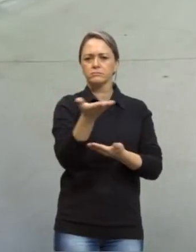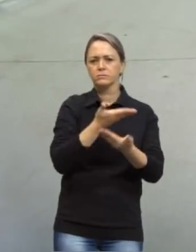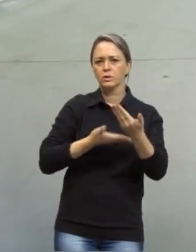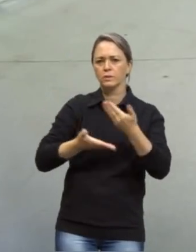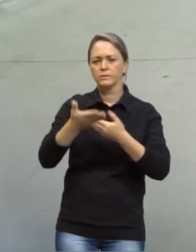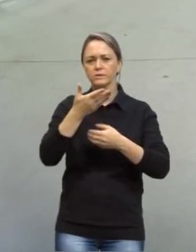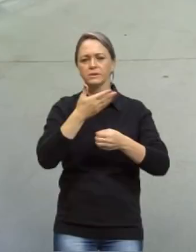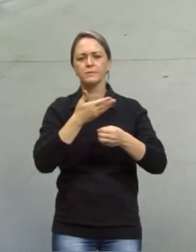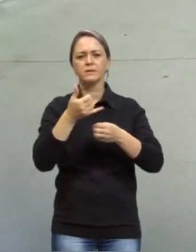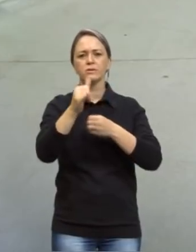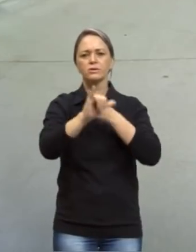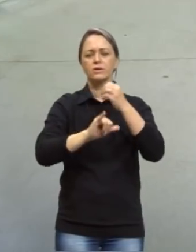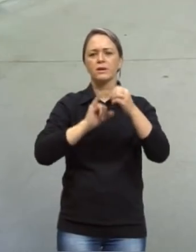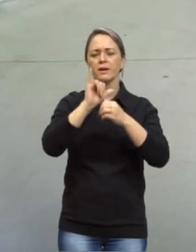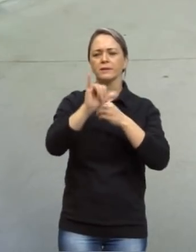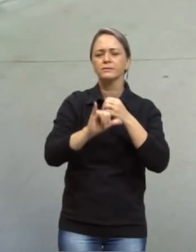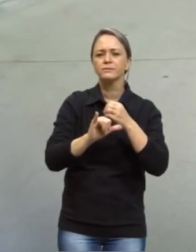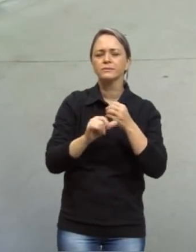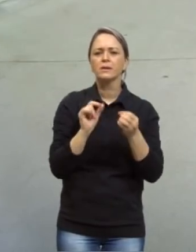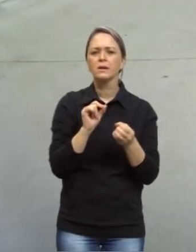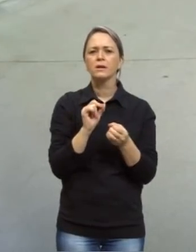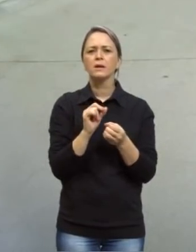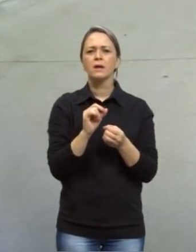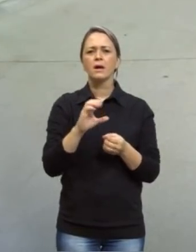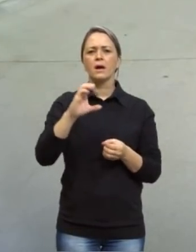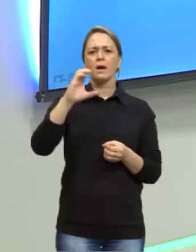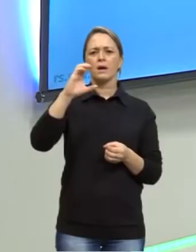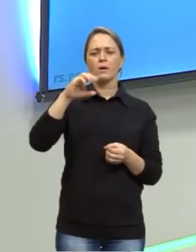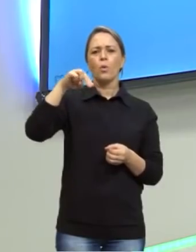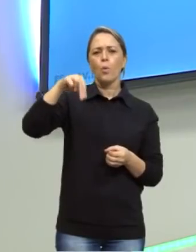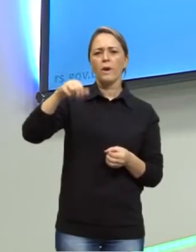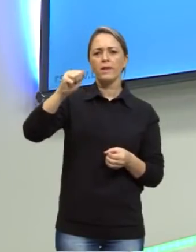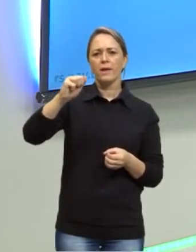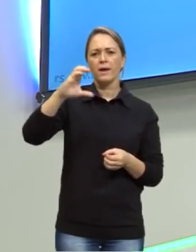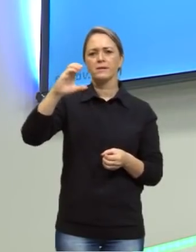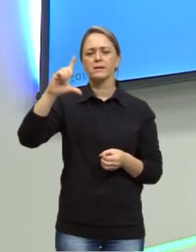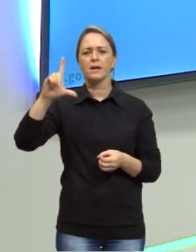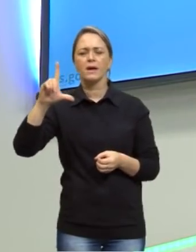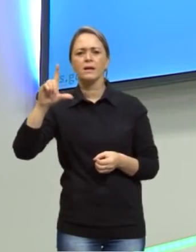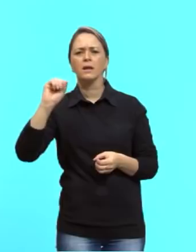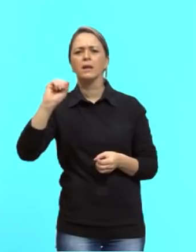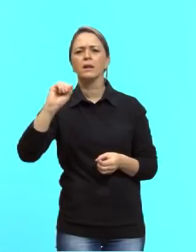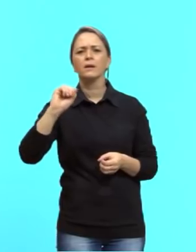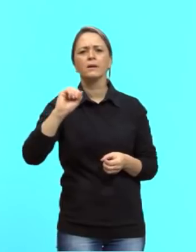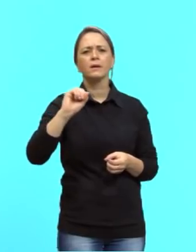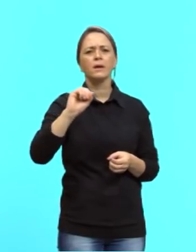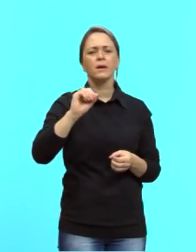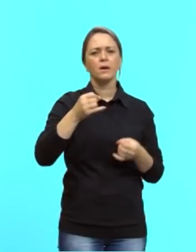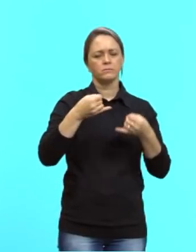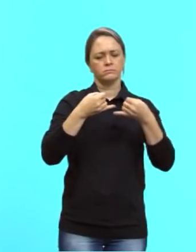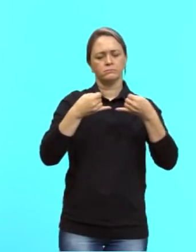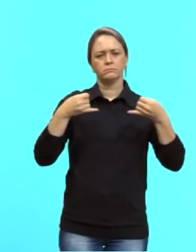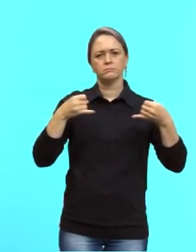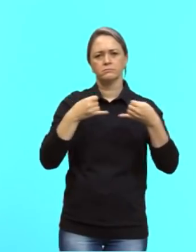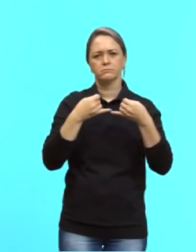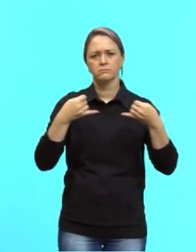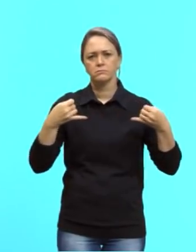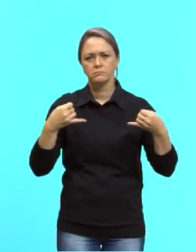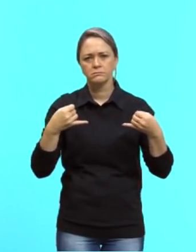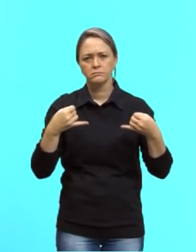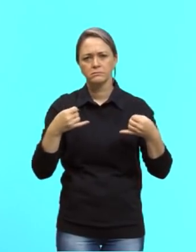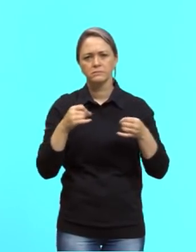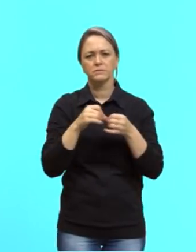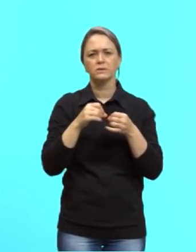tranquilo agora no caso do cloreto de sódio o cloreto de sódio é uma ligação iônica formado pelo